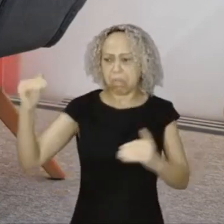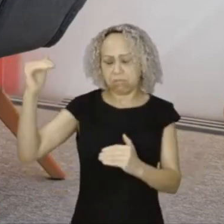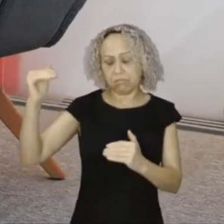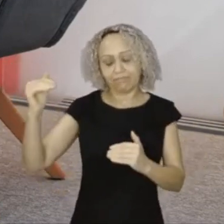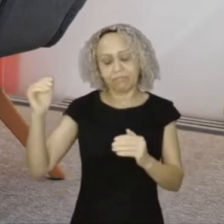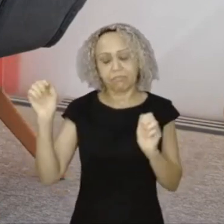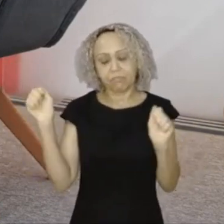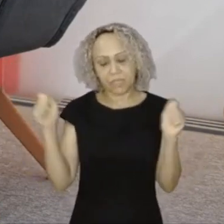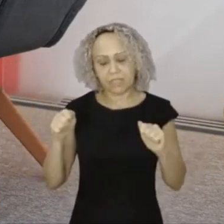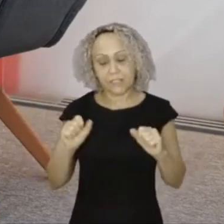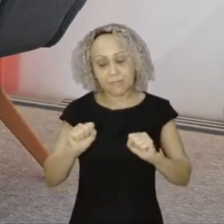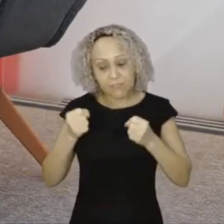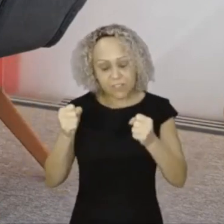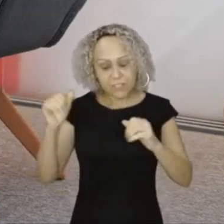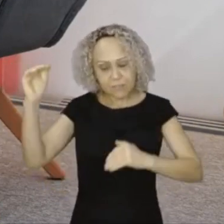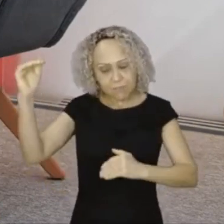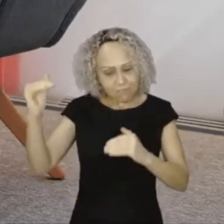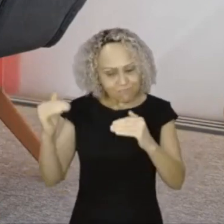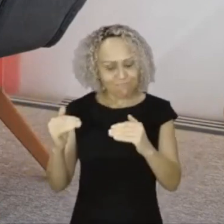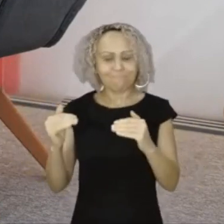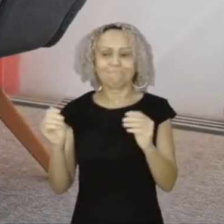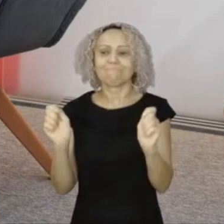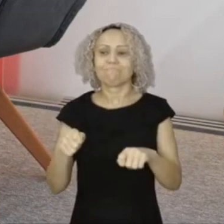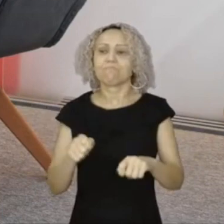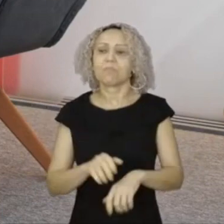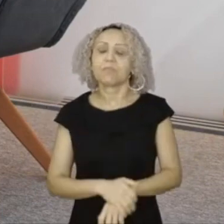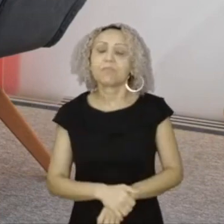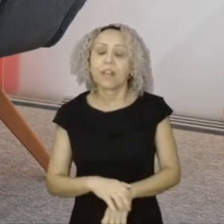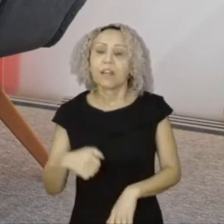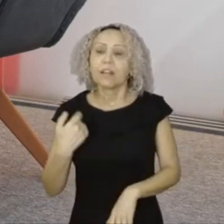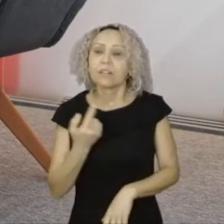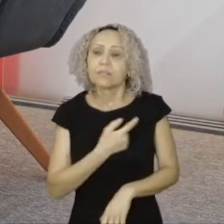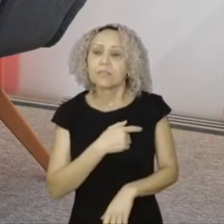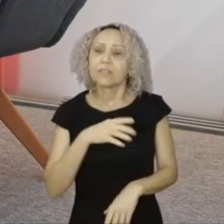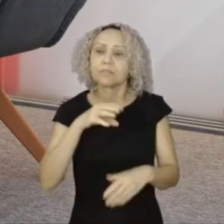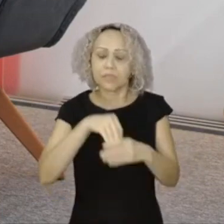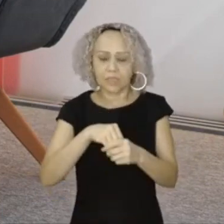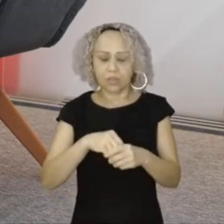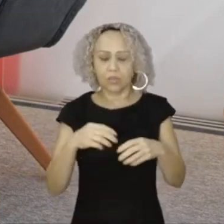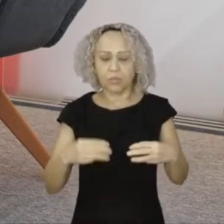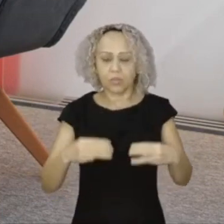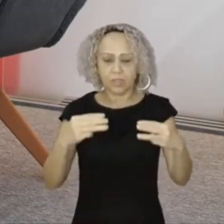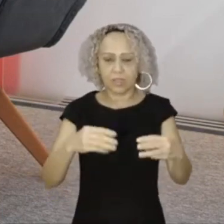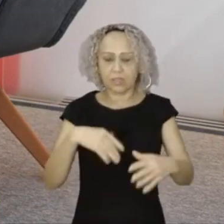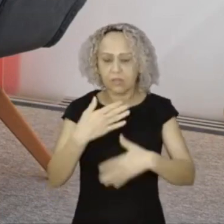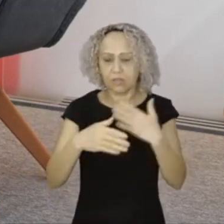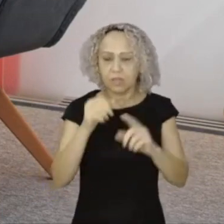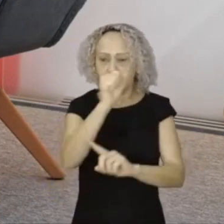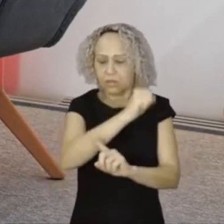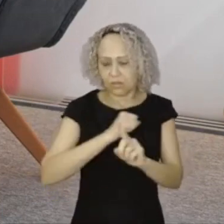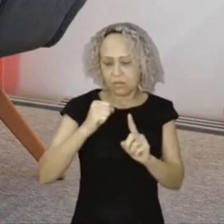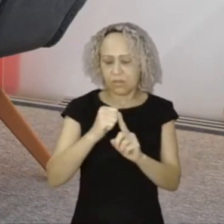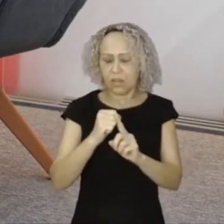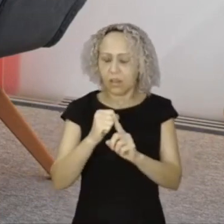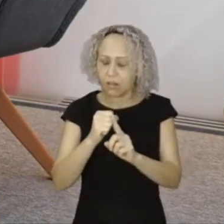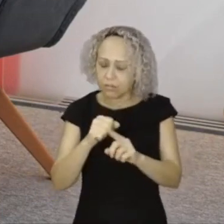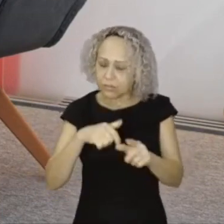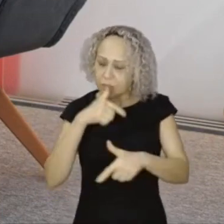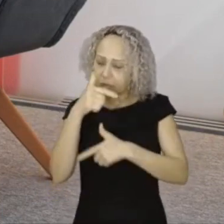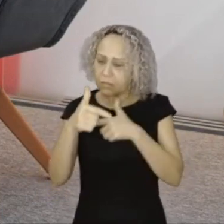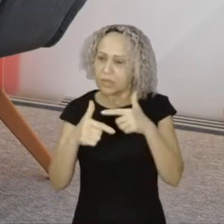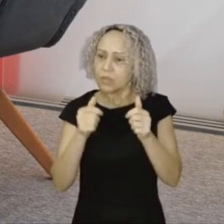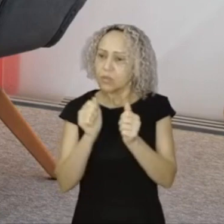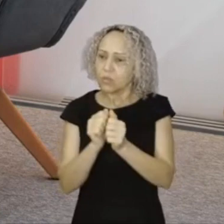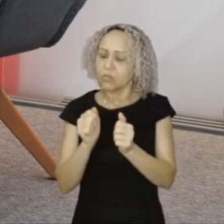disposição, todos nós que estamos fazendo o Ministério do Desenvolvimento Social, junto com o ministro Wellington Dias, que é um ex-governador também